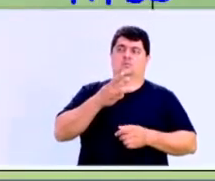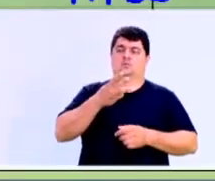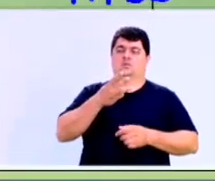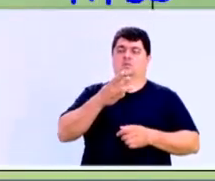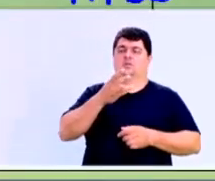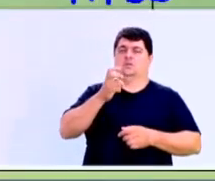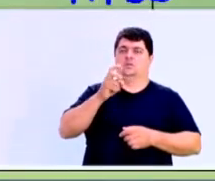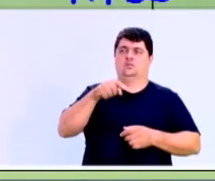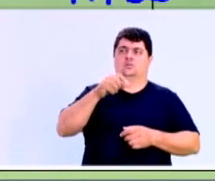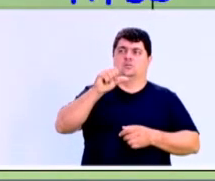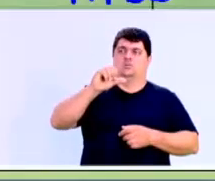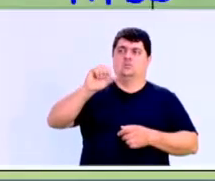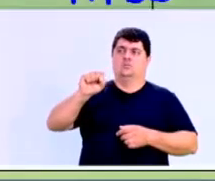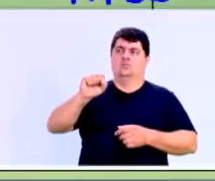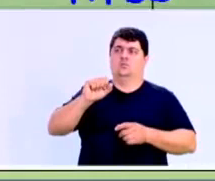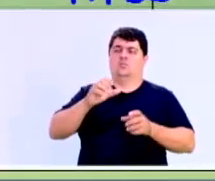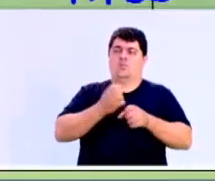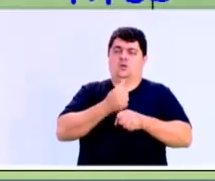35,98 mais